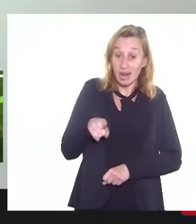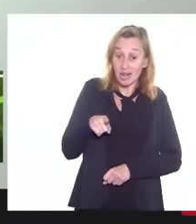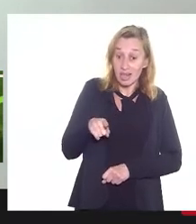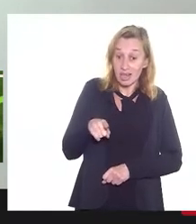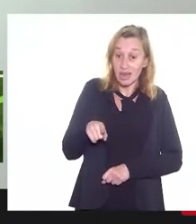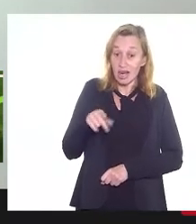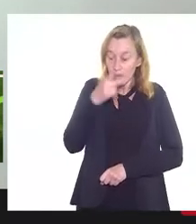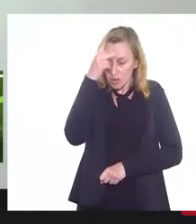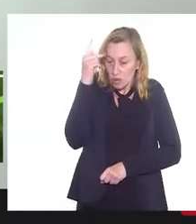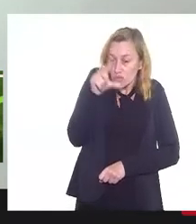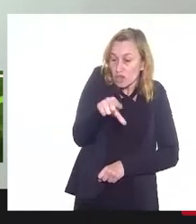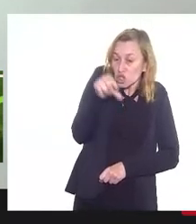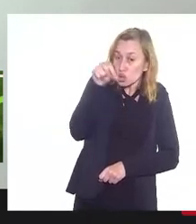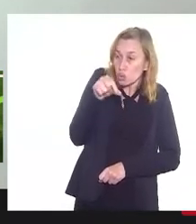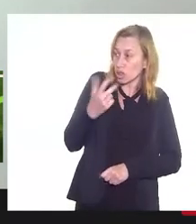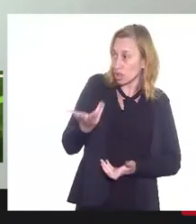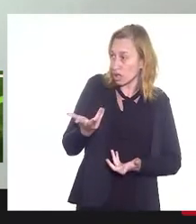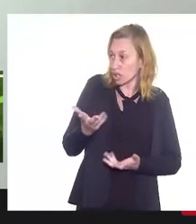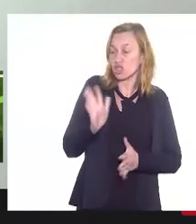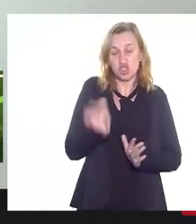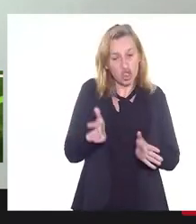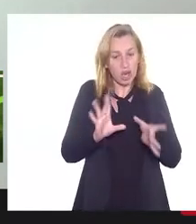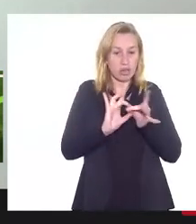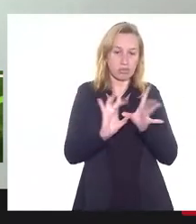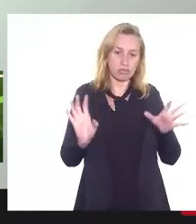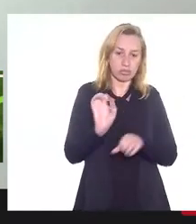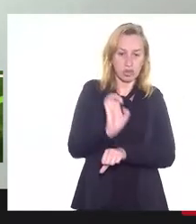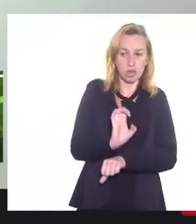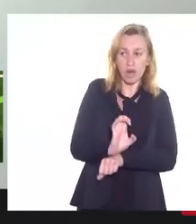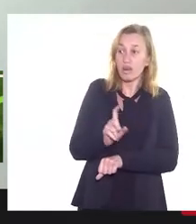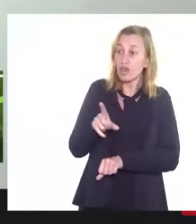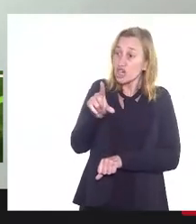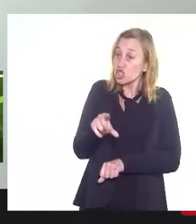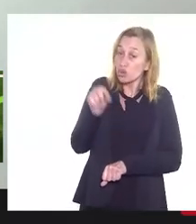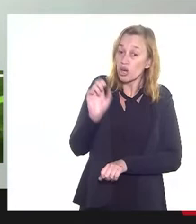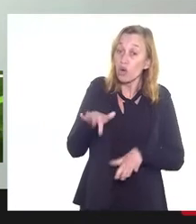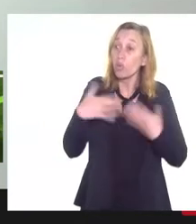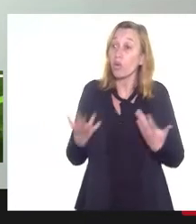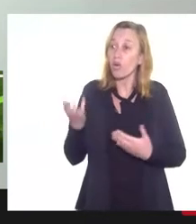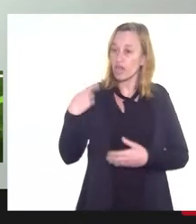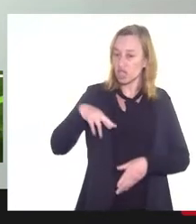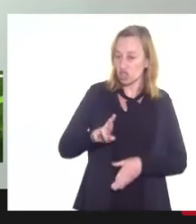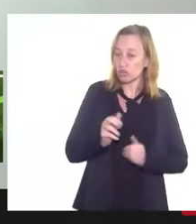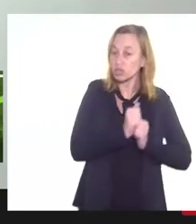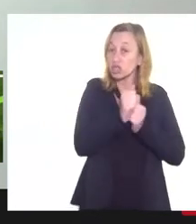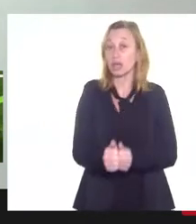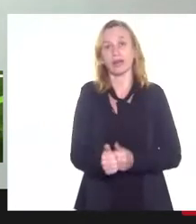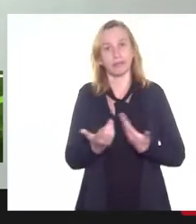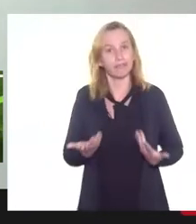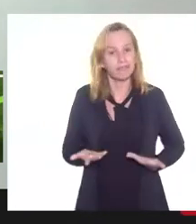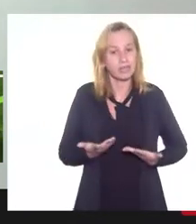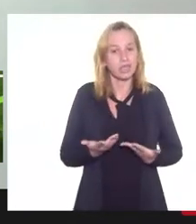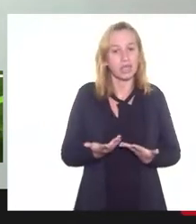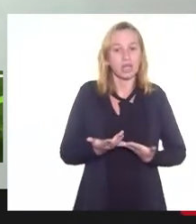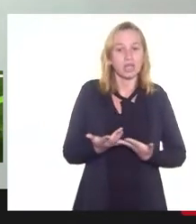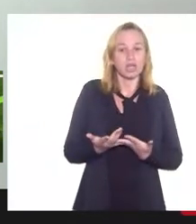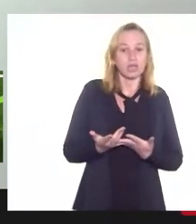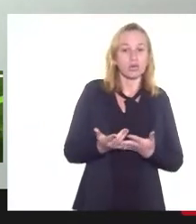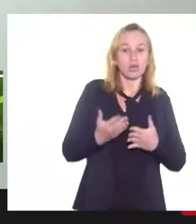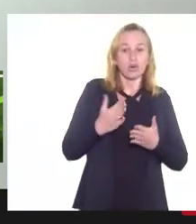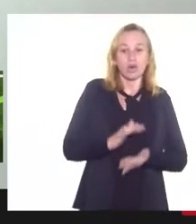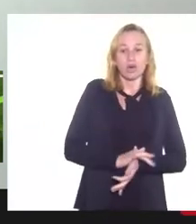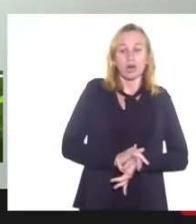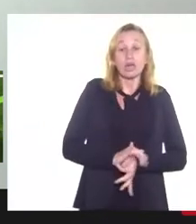sua decisão, já que nós estamos num Estado laico, ele decidirá qual religião ele irá seguir, ele irá